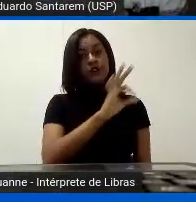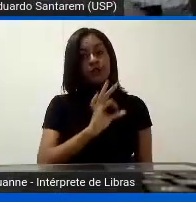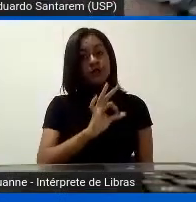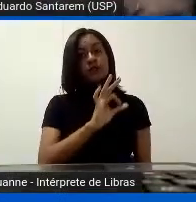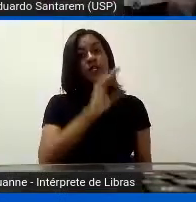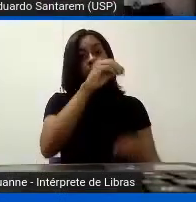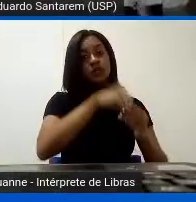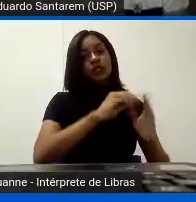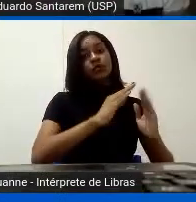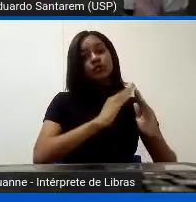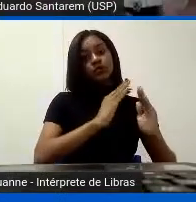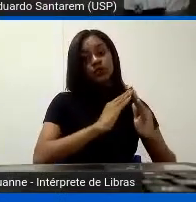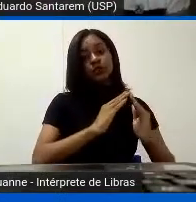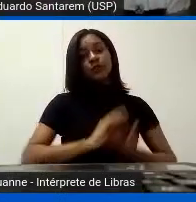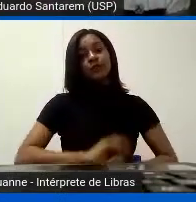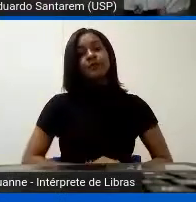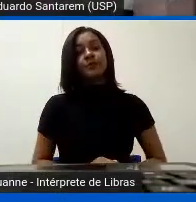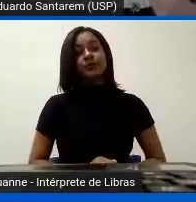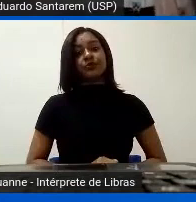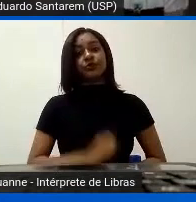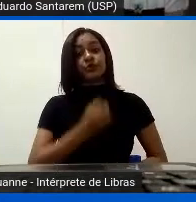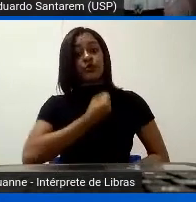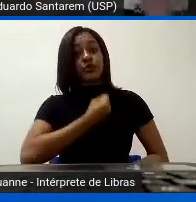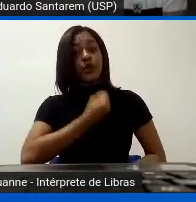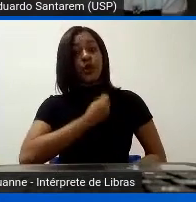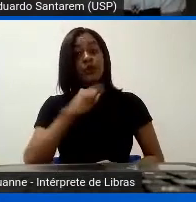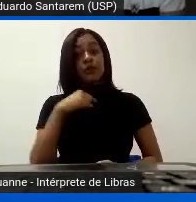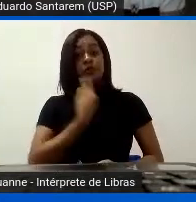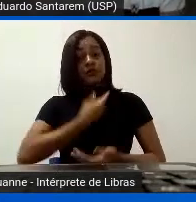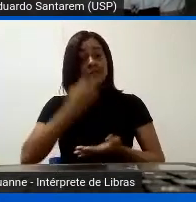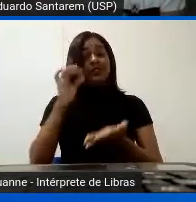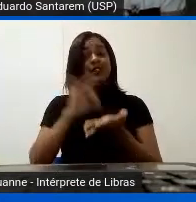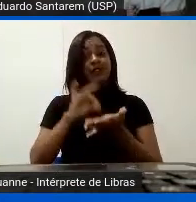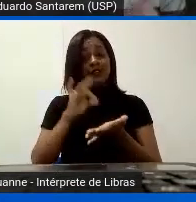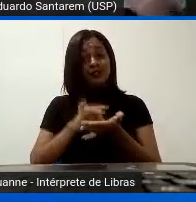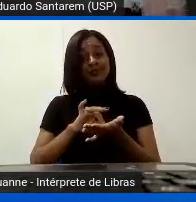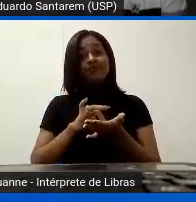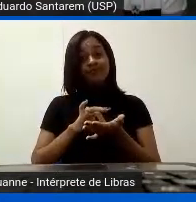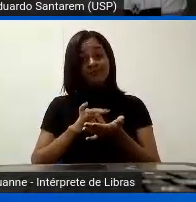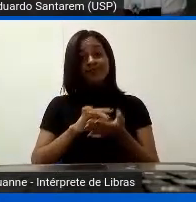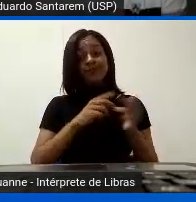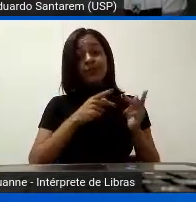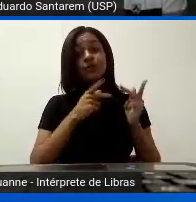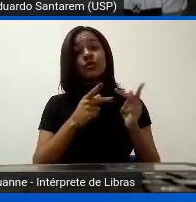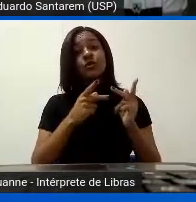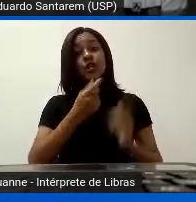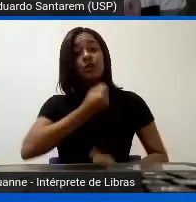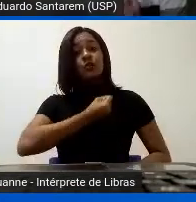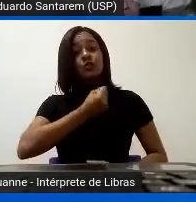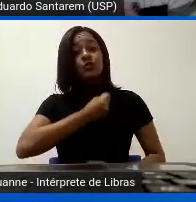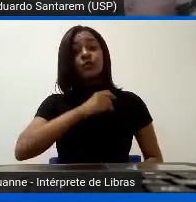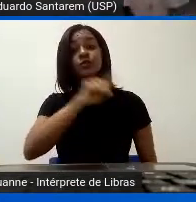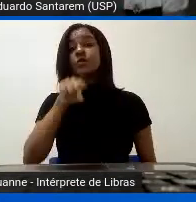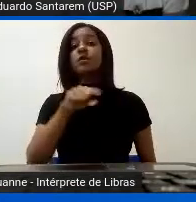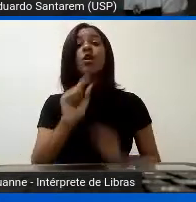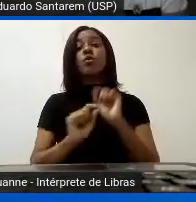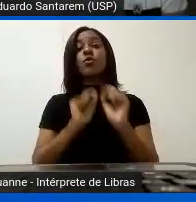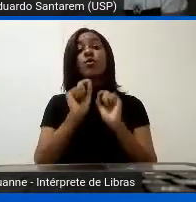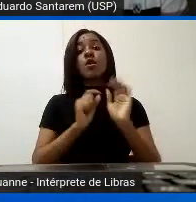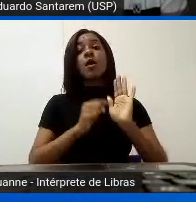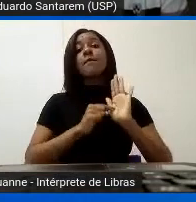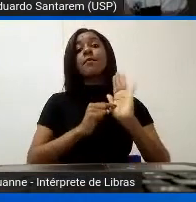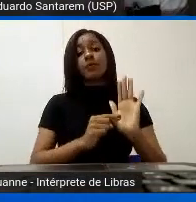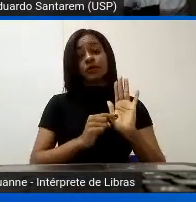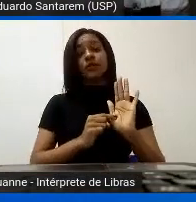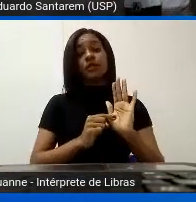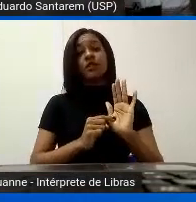de casa então esses são números da nossa realidade Então na verdade quando eu trago esses números para vocês o que que eu tô querendo mostrar eu tô querendo mostrar qual é a nossa